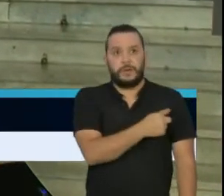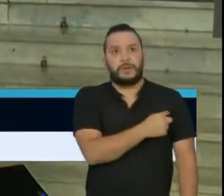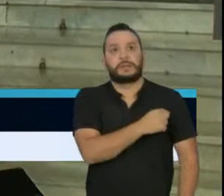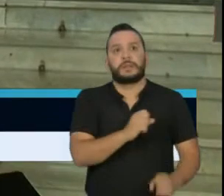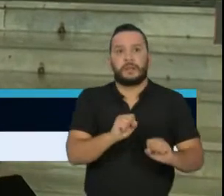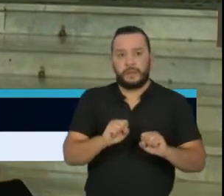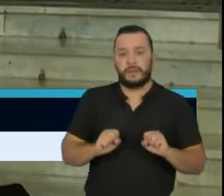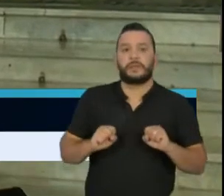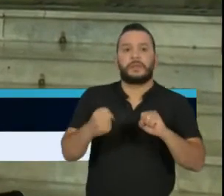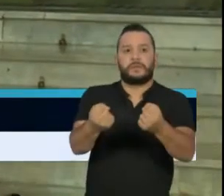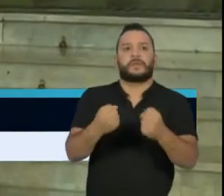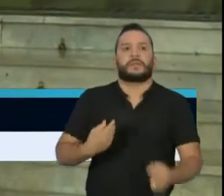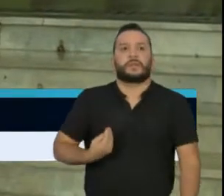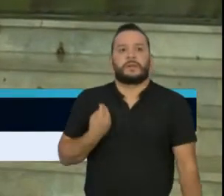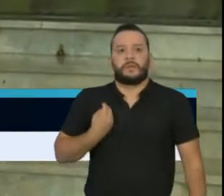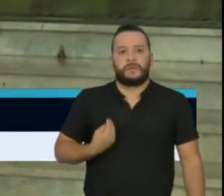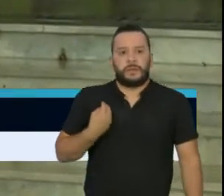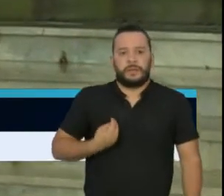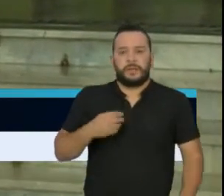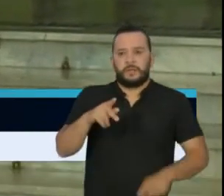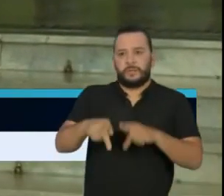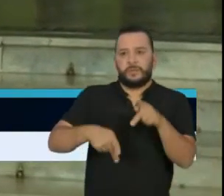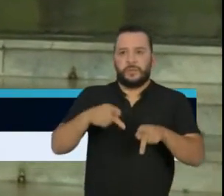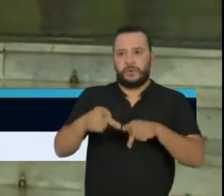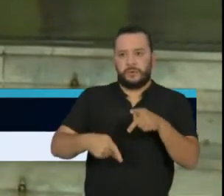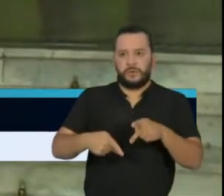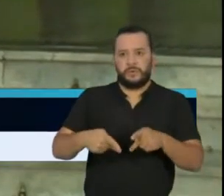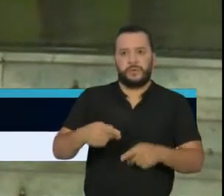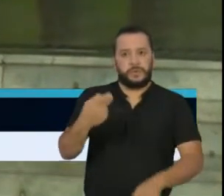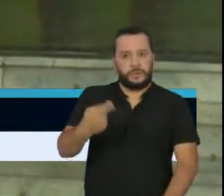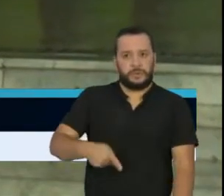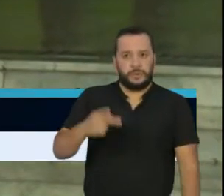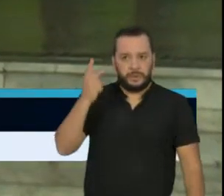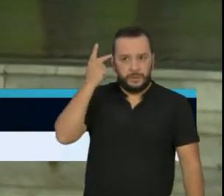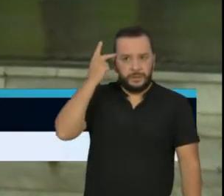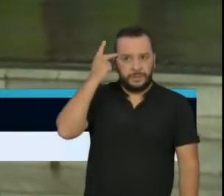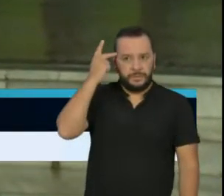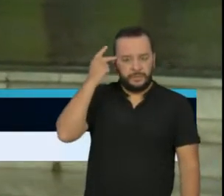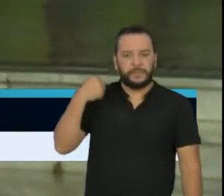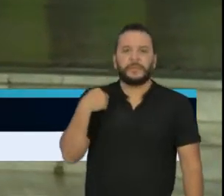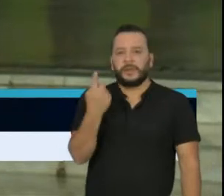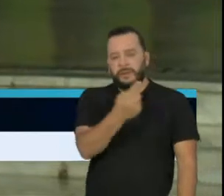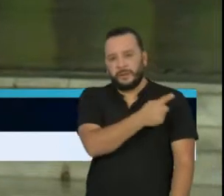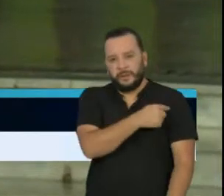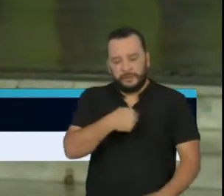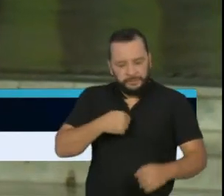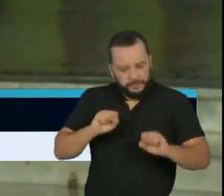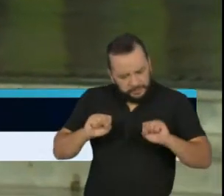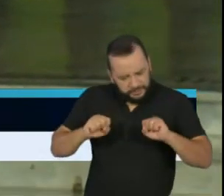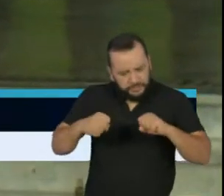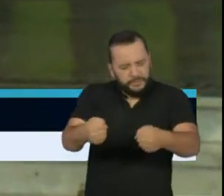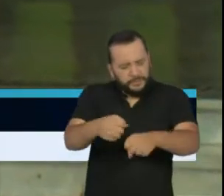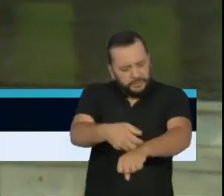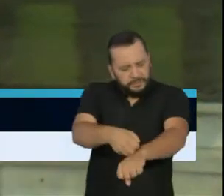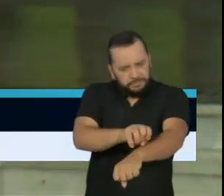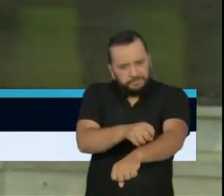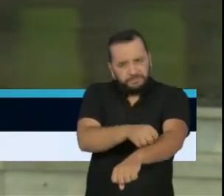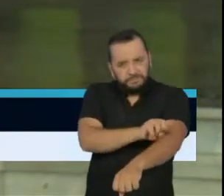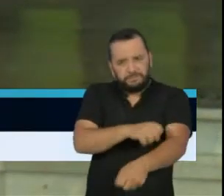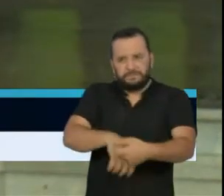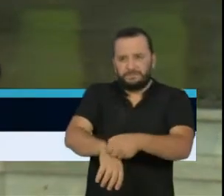vida da população da cidade de São Paulo. Vamos fazer tudo o que for possível para que a gente não